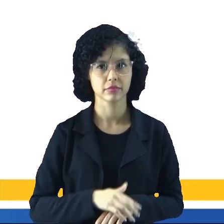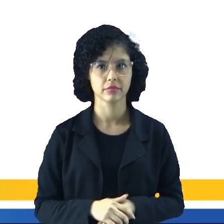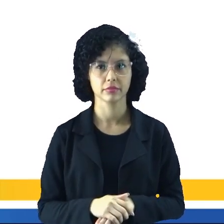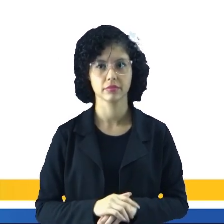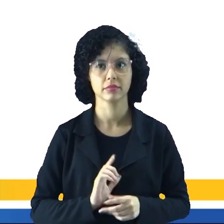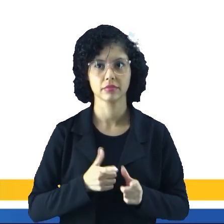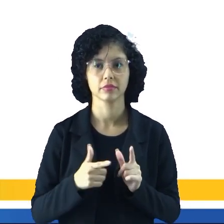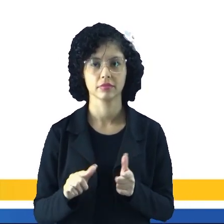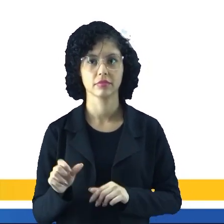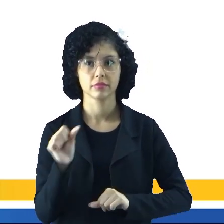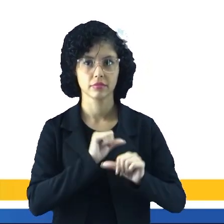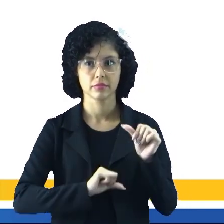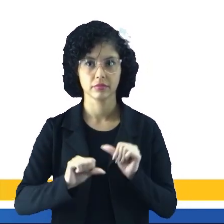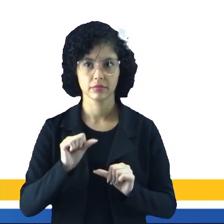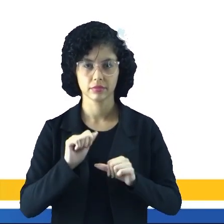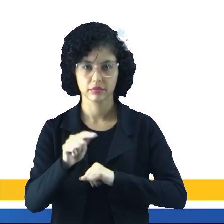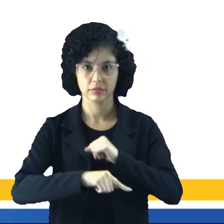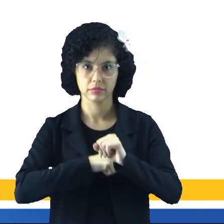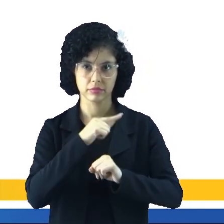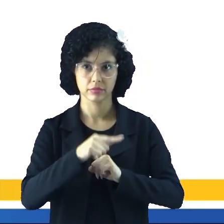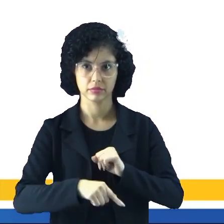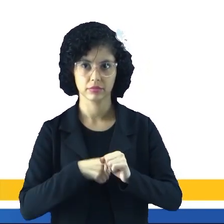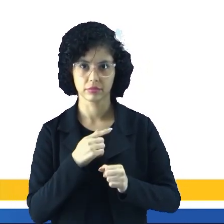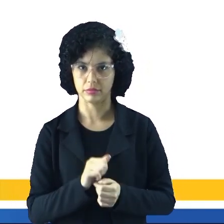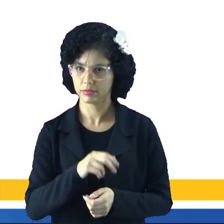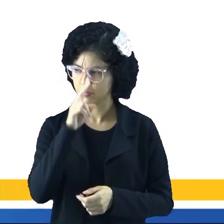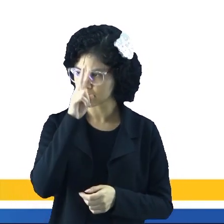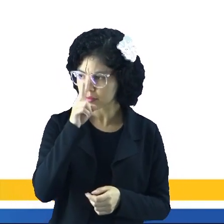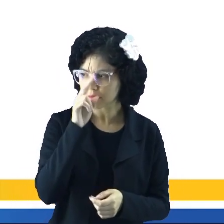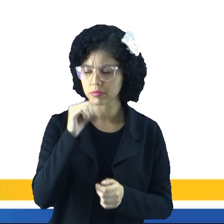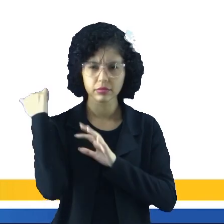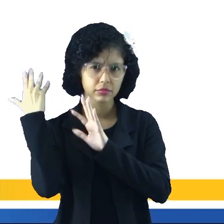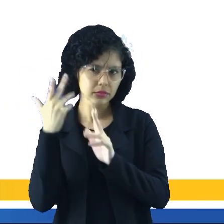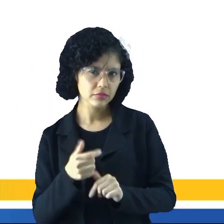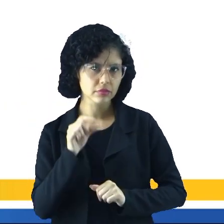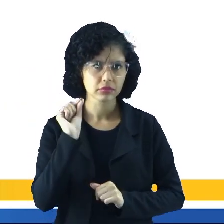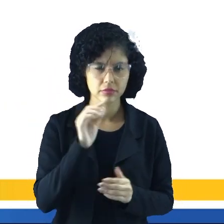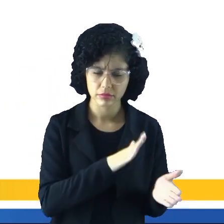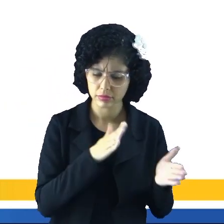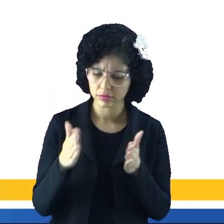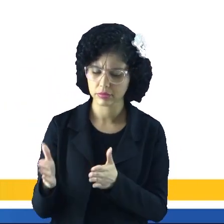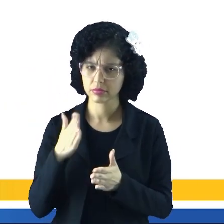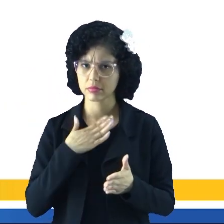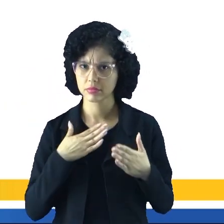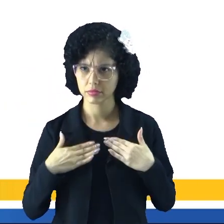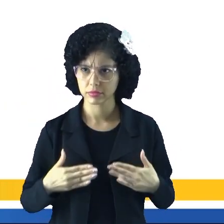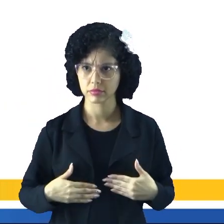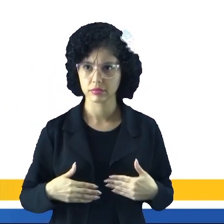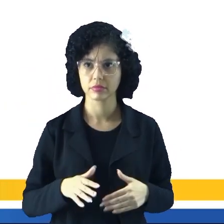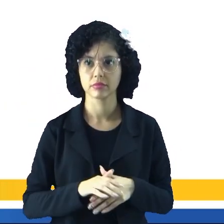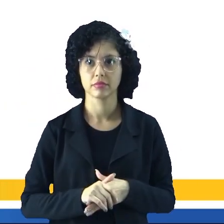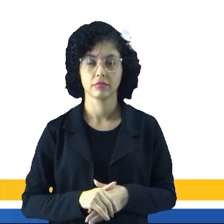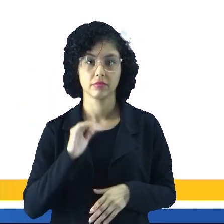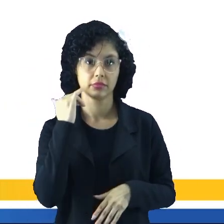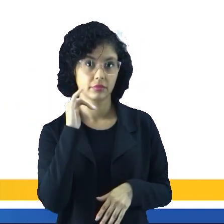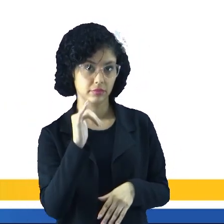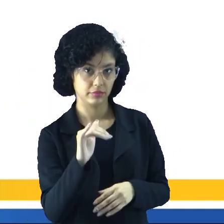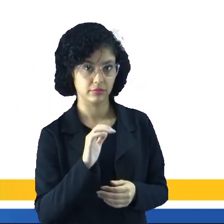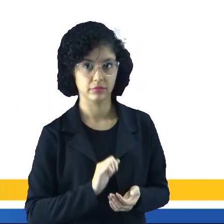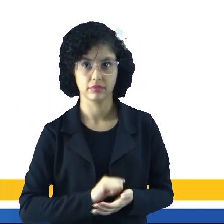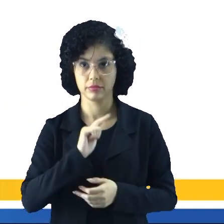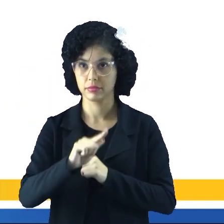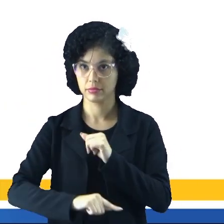ó. A letra A falou troca de átomos. Lembra o que nós vimos na revisão? O que que passa de um corpo para o outro? É elétrons,